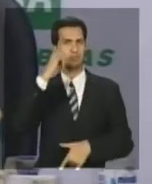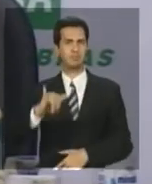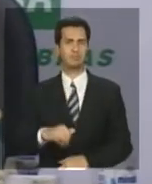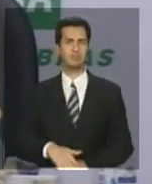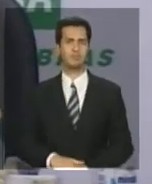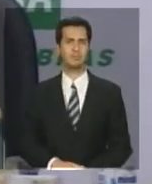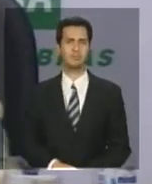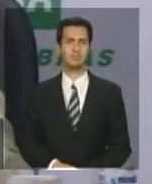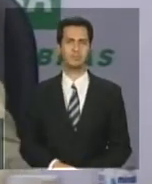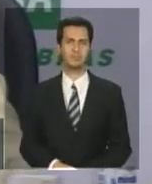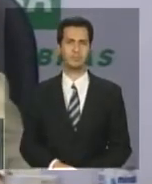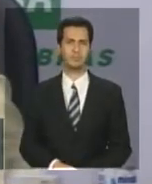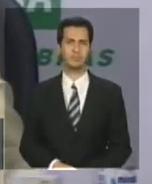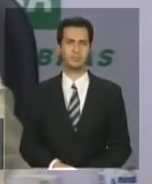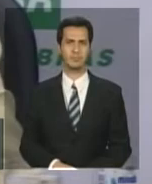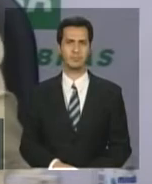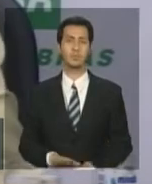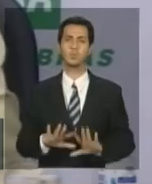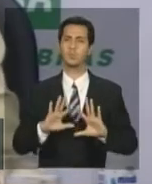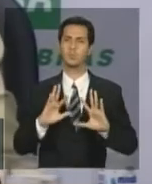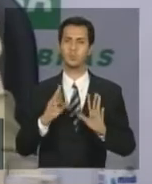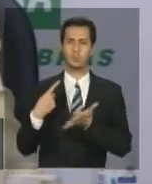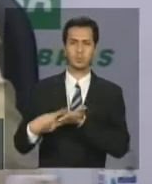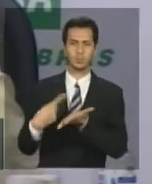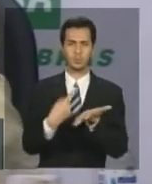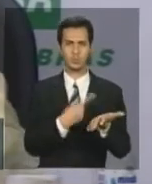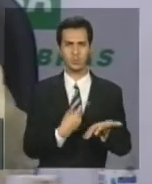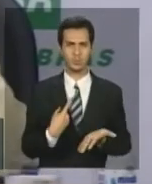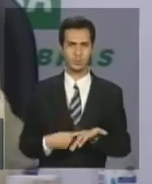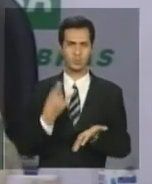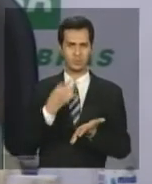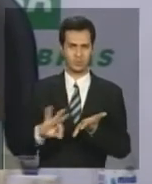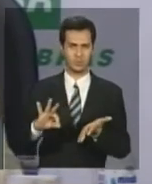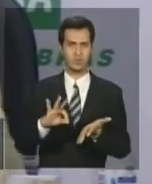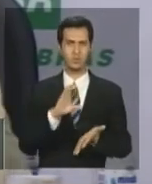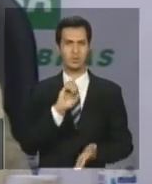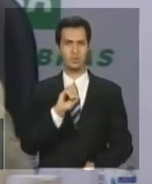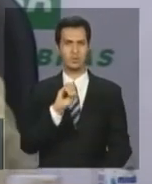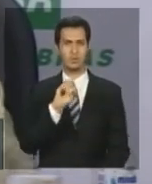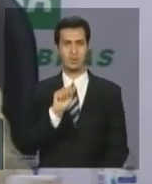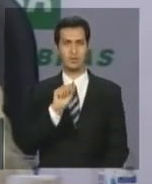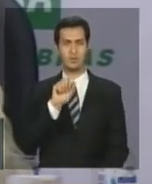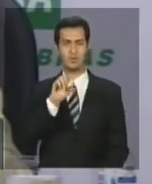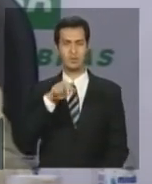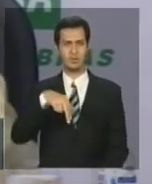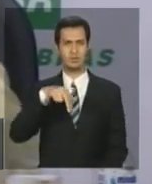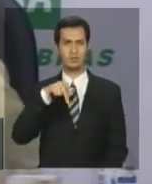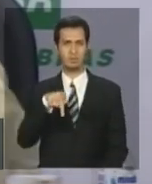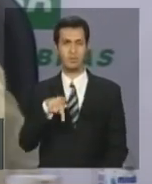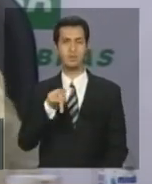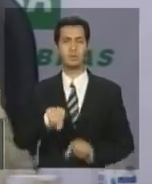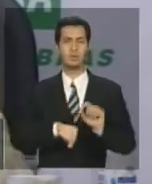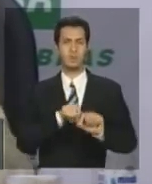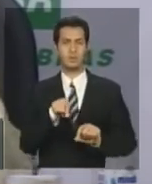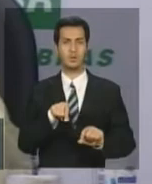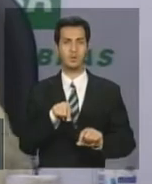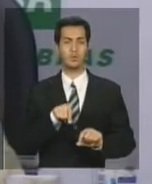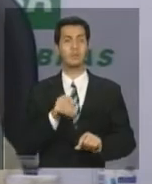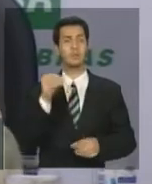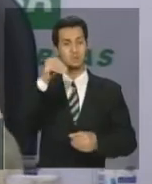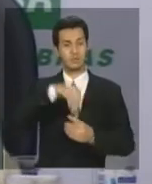Petróleo, em cima do termo de compromisso, trouxe para nós a seguinte premissa. As